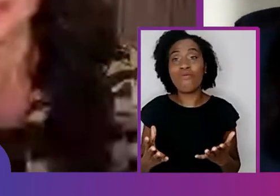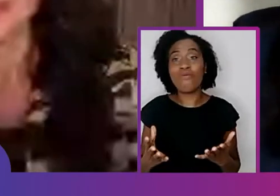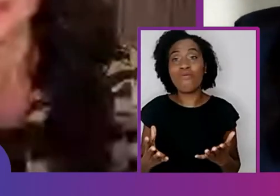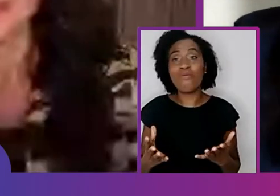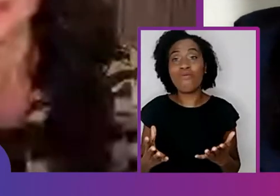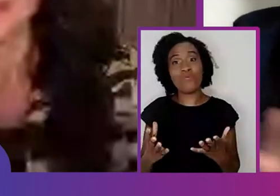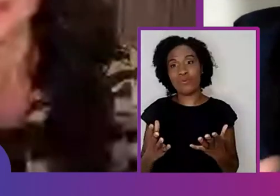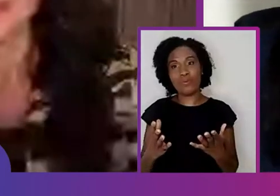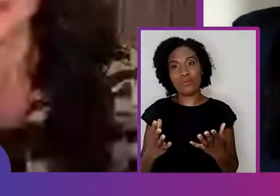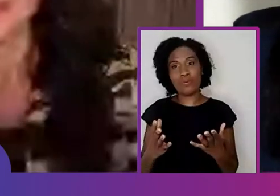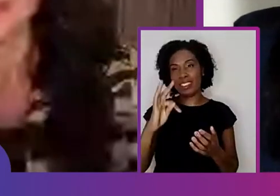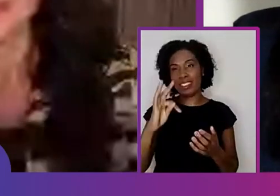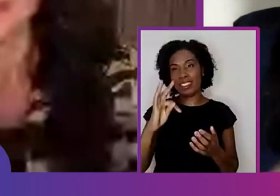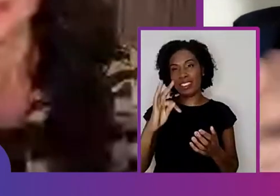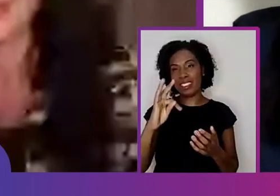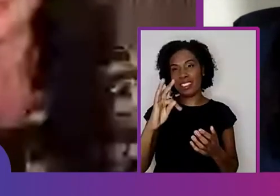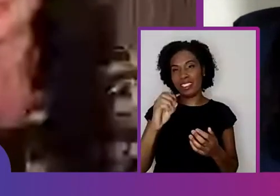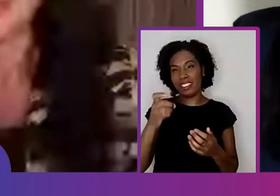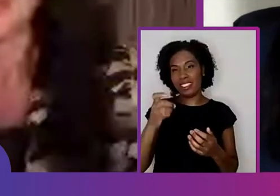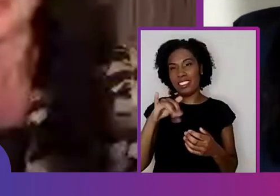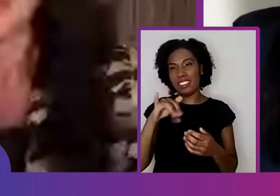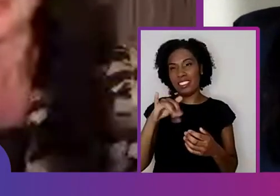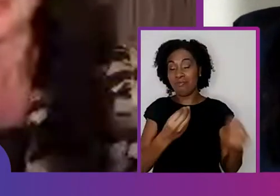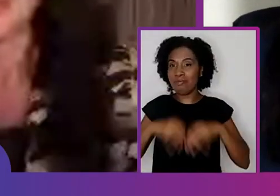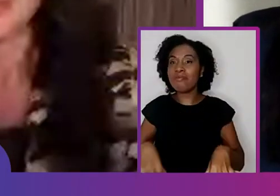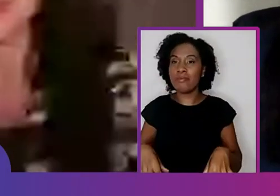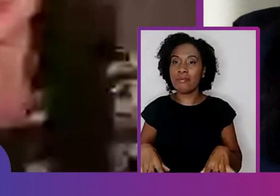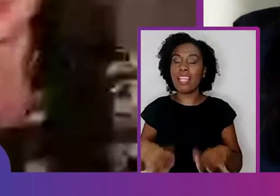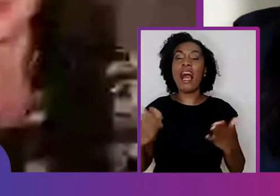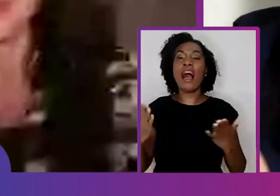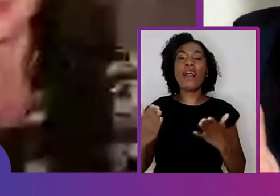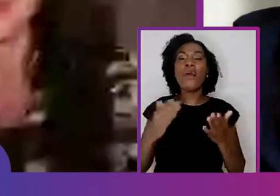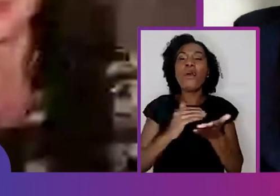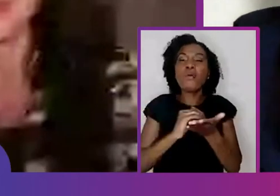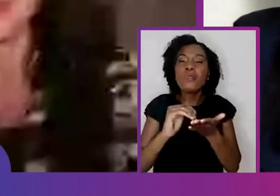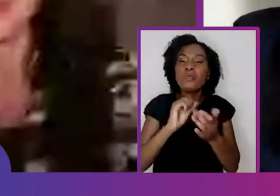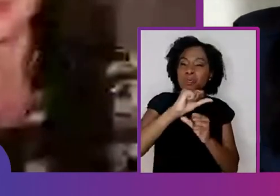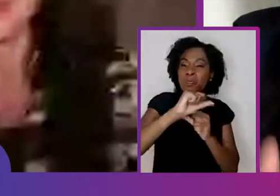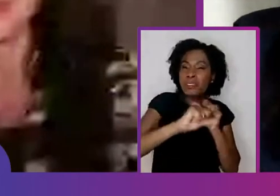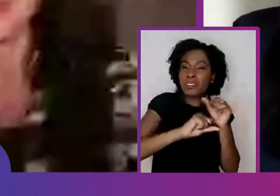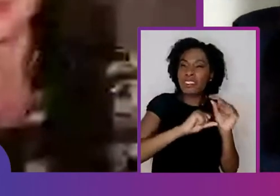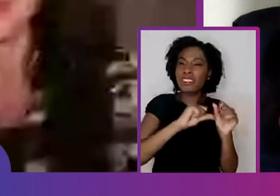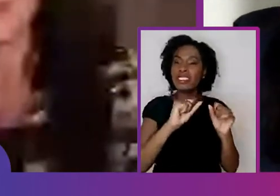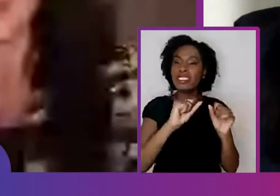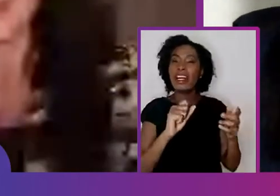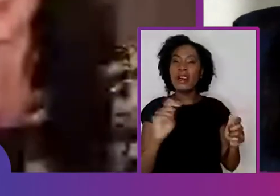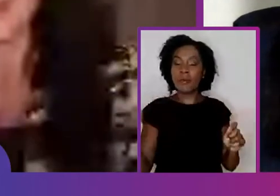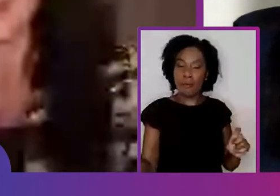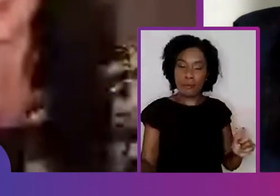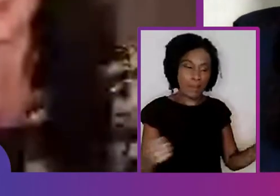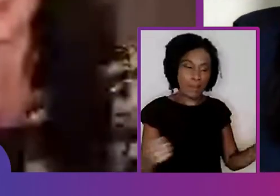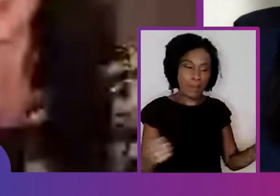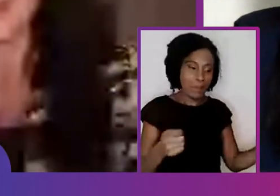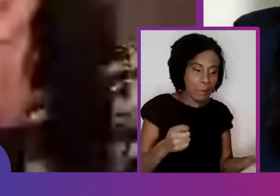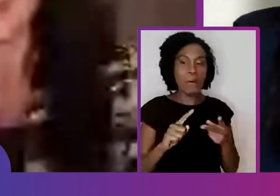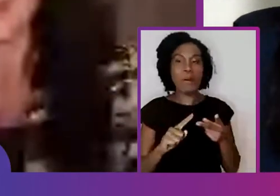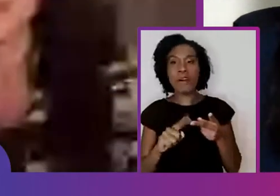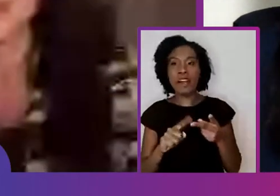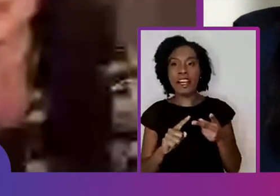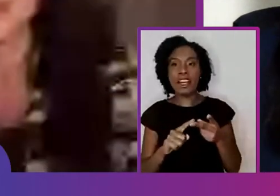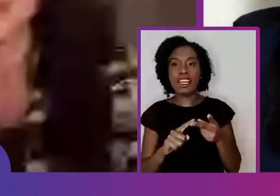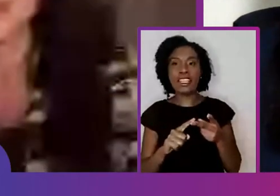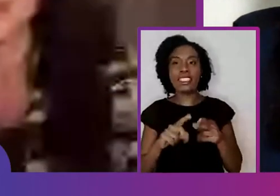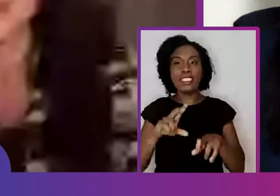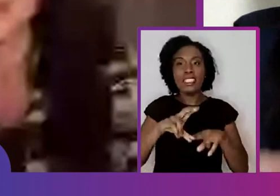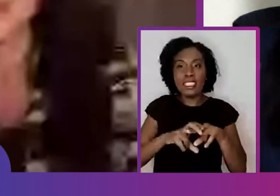ping-pong, televisão, almofadas no chão para que esse ambiente fosse menos tóxico. Olha que legal, o ambiente da casa das pessoas é o menos